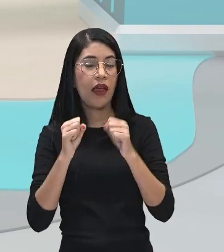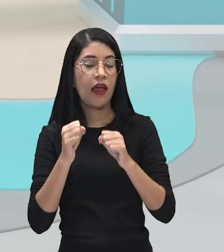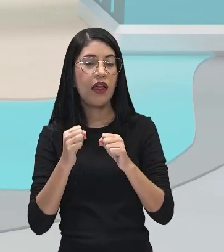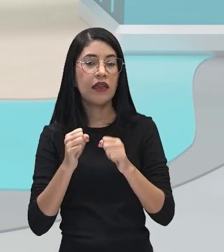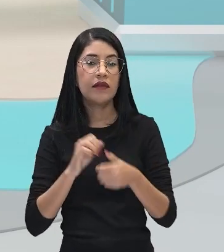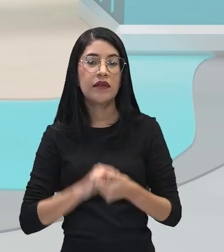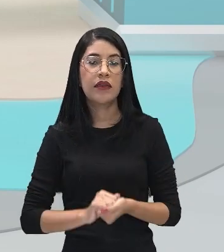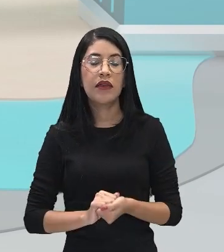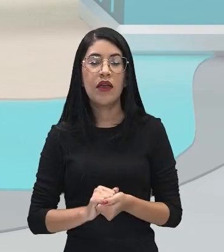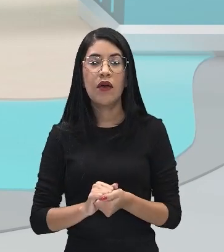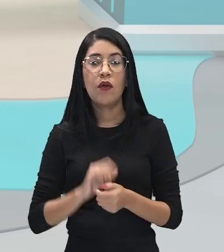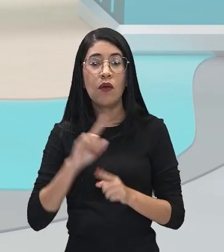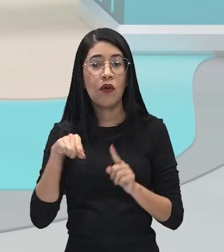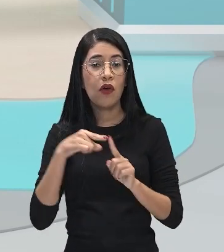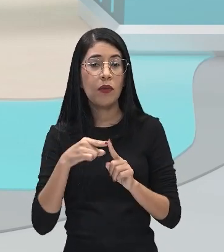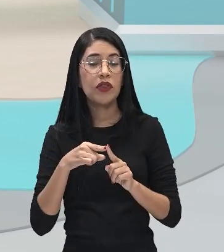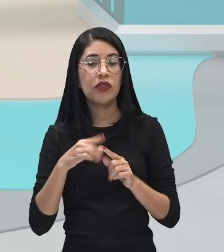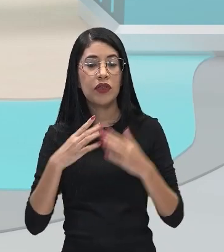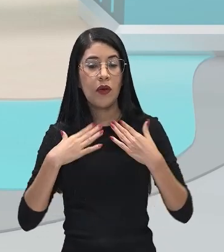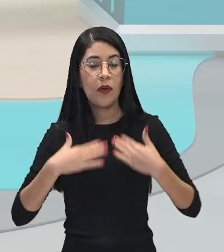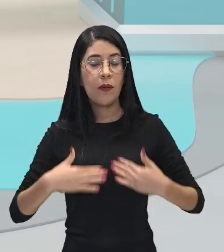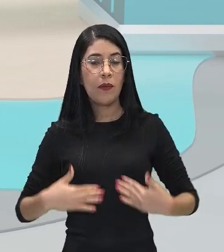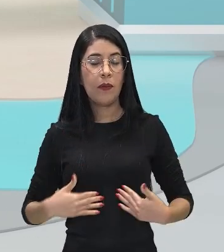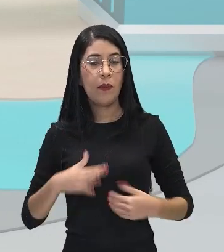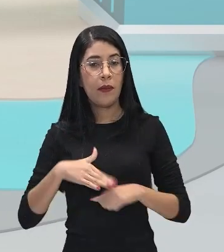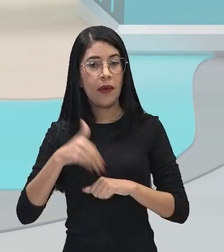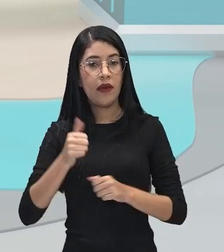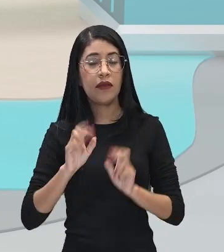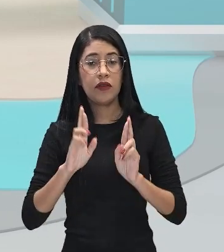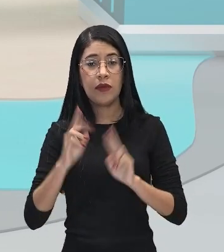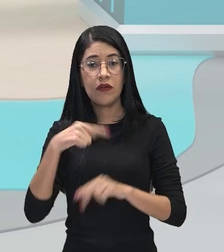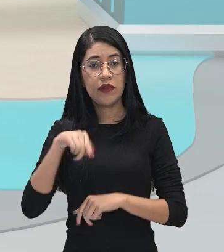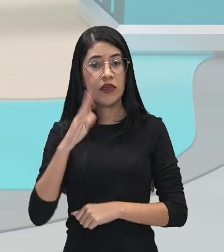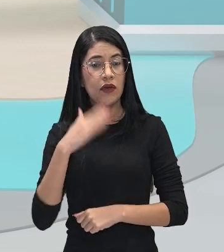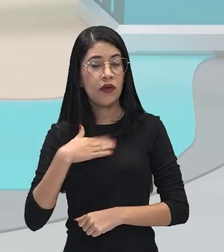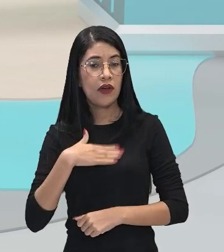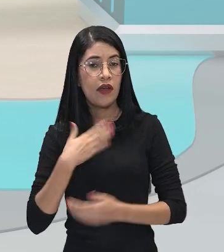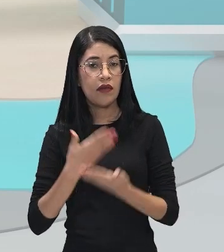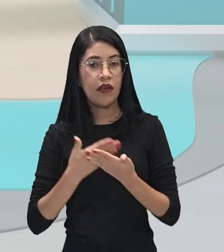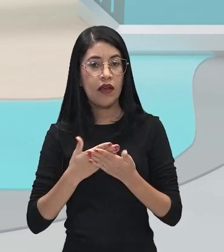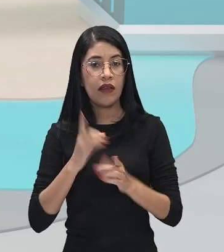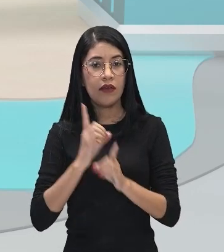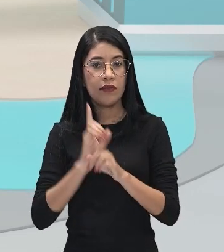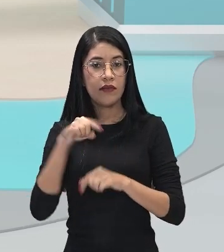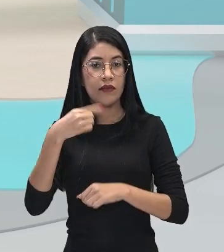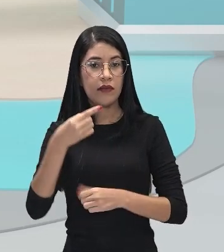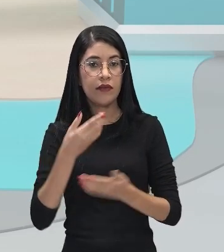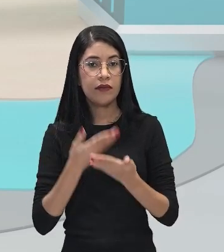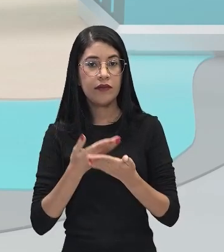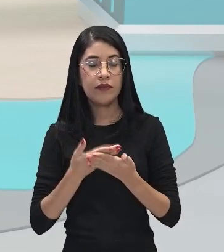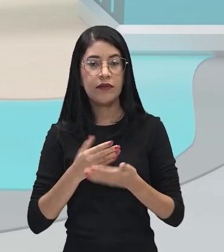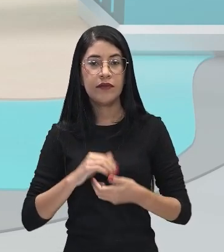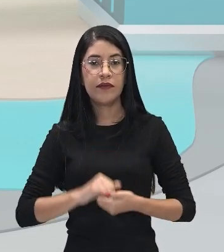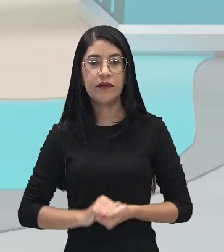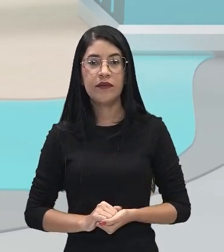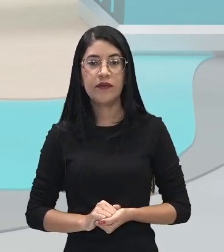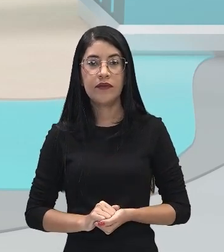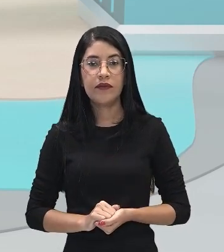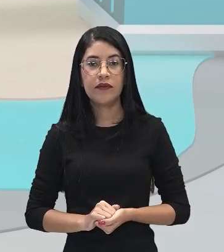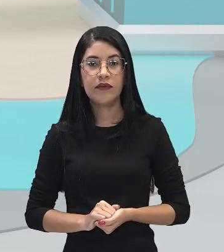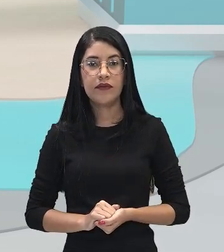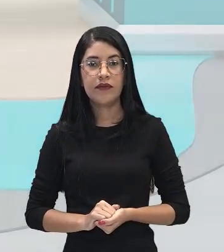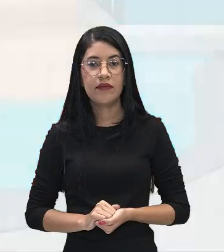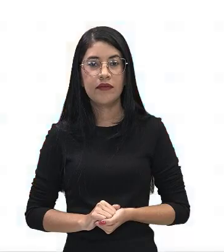fim de manter a sua boa postura, tá certo? Então espero que vocês tenham gostado e até uma próxima oportunidade.